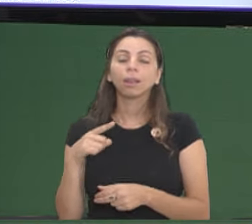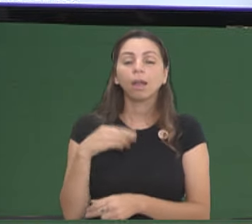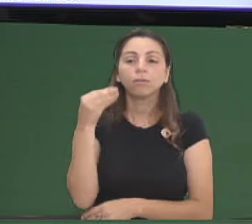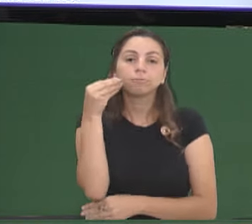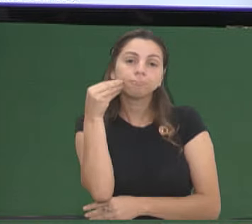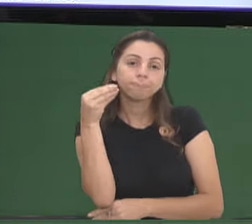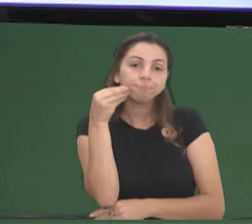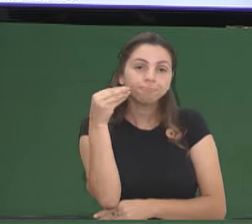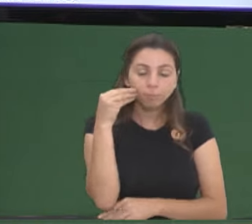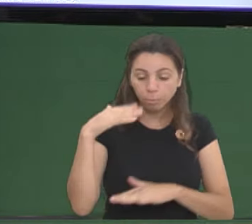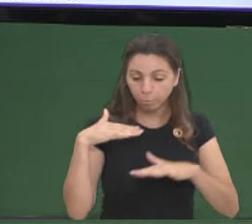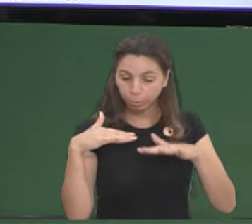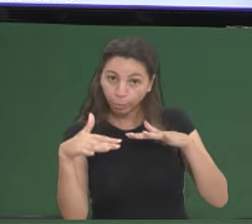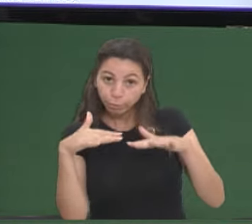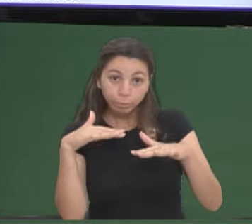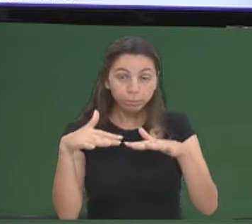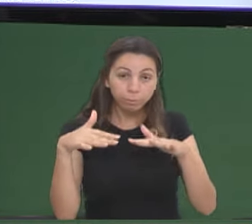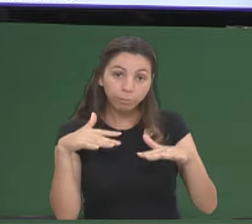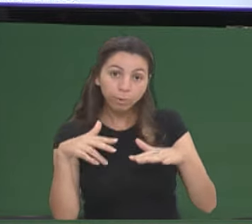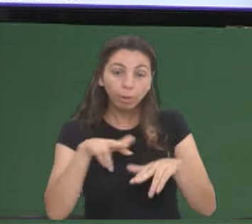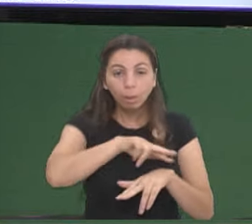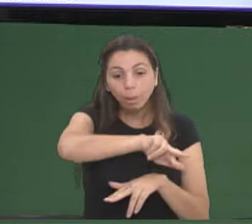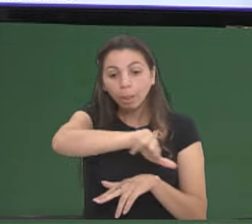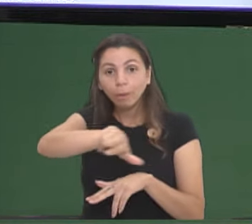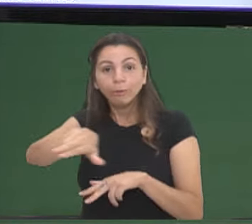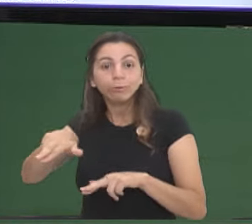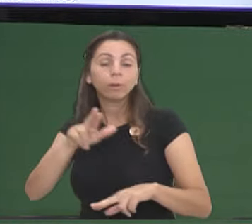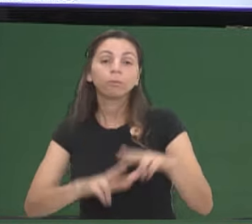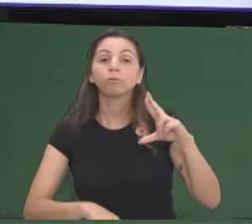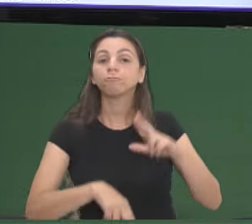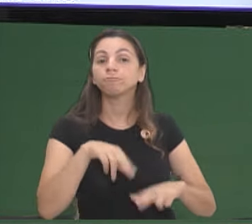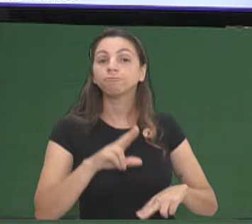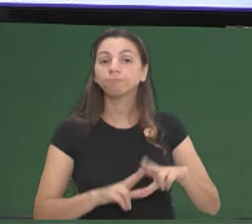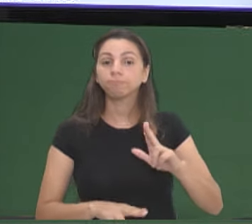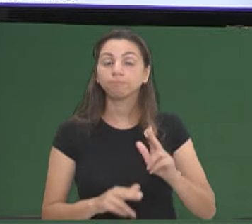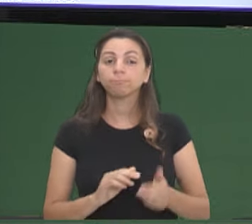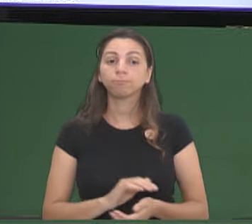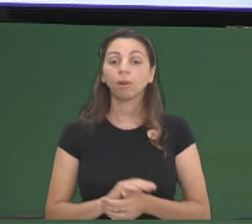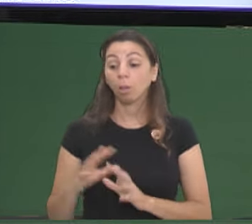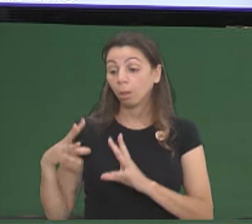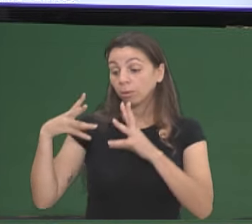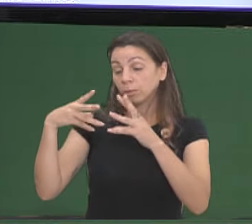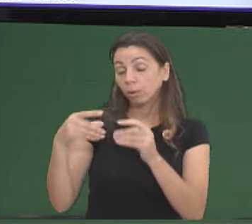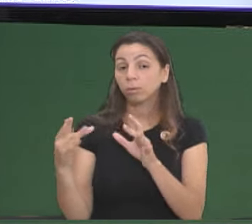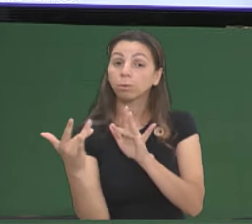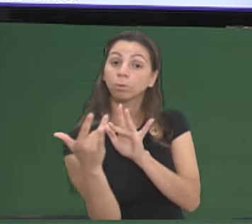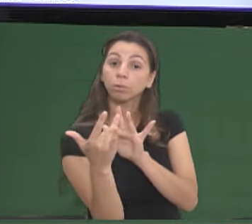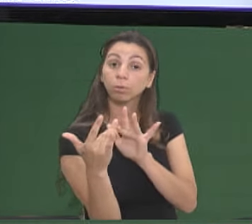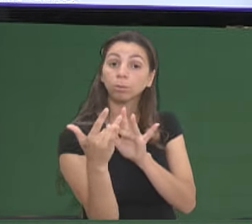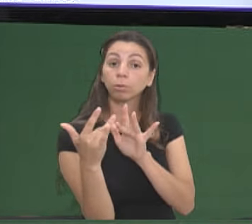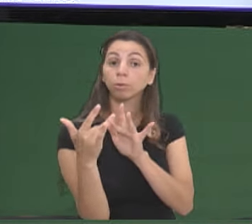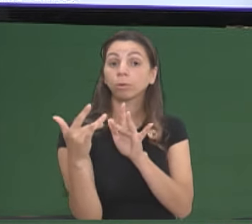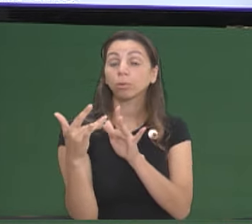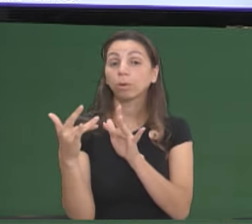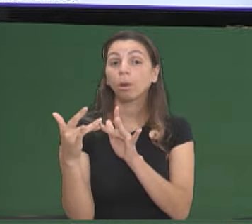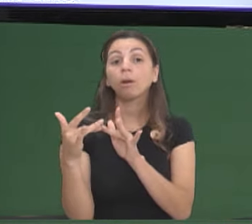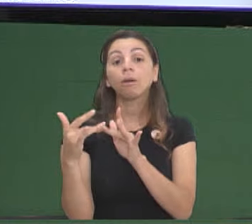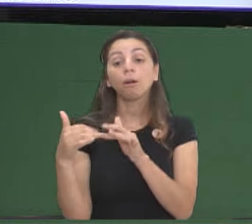as várias movimentações, os diversos materiais, né, usados para isso. em que todos tocam, todos passam,